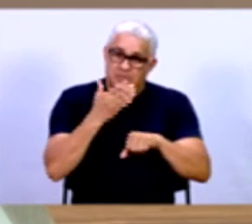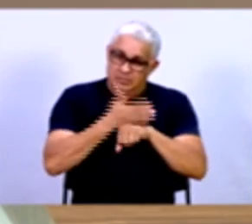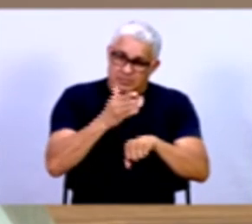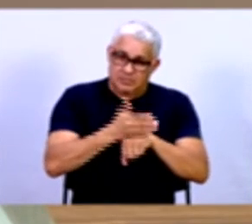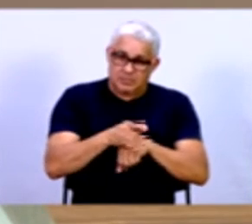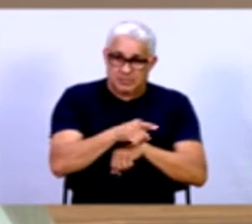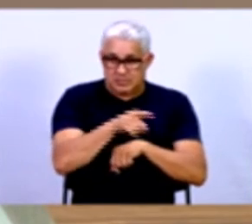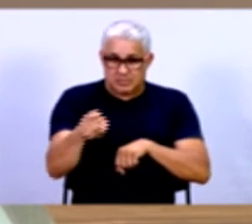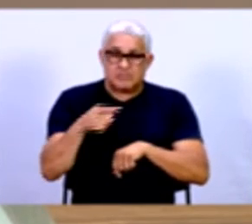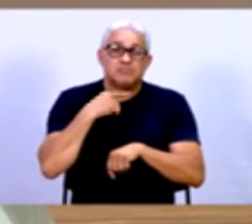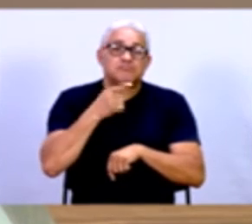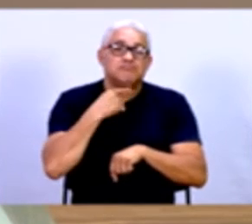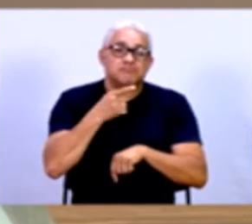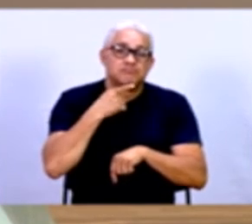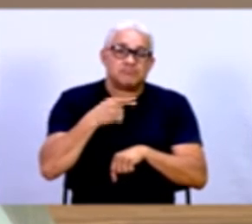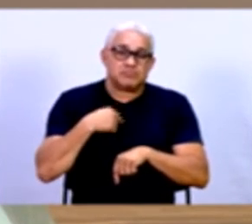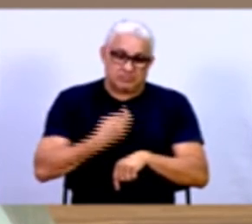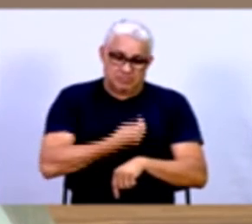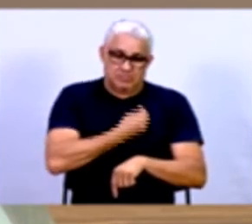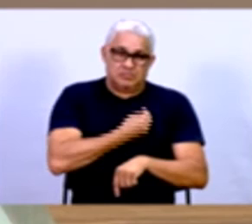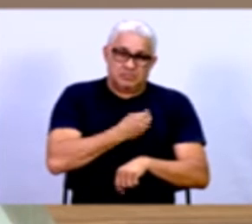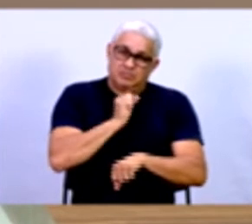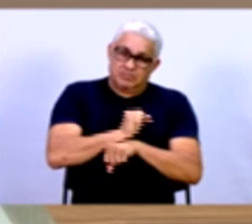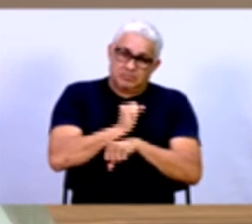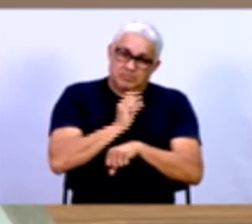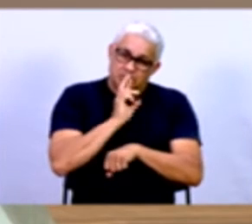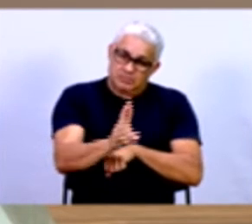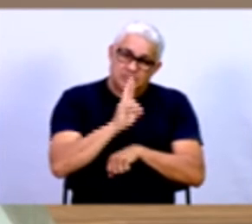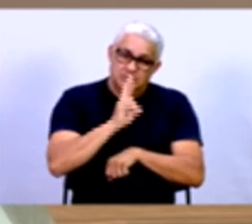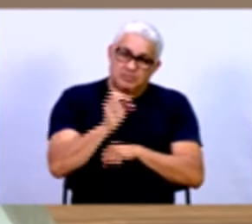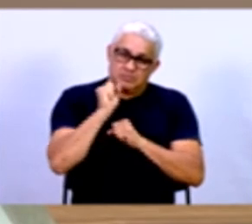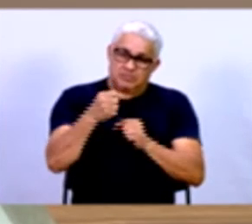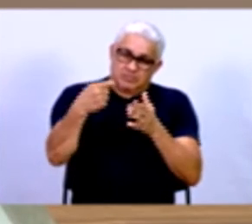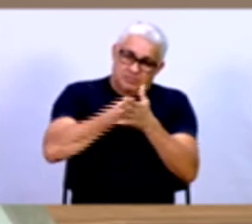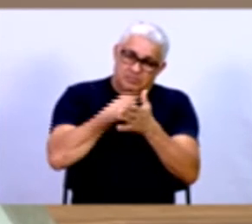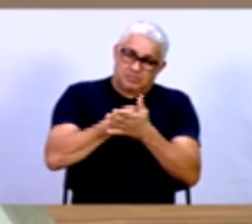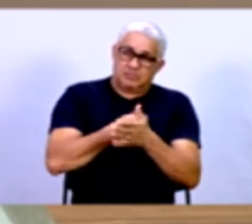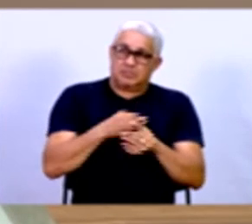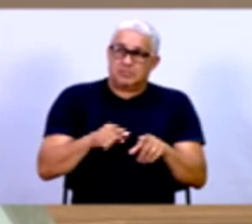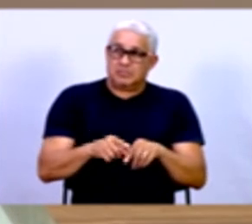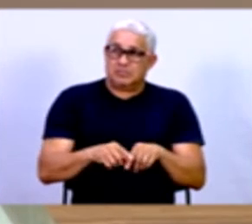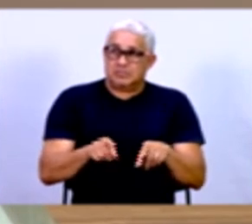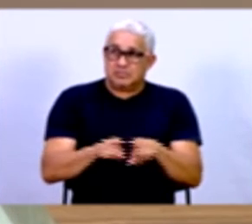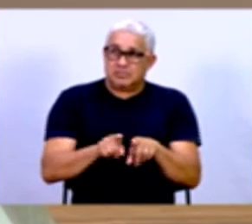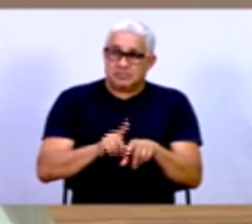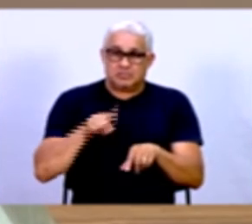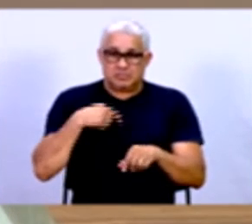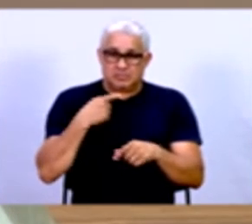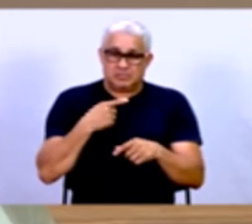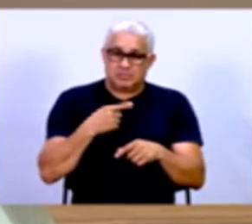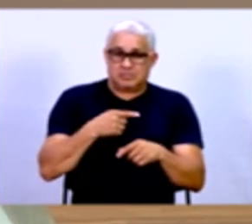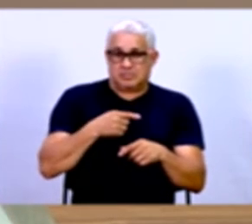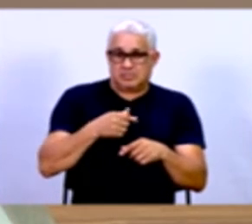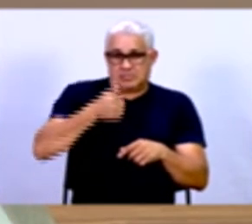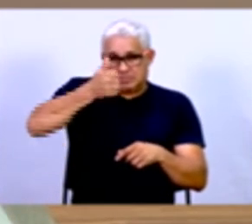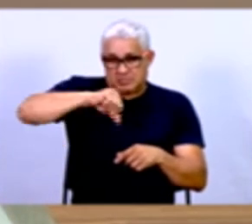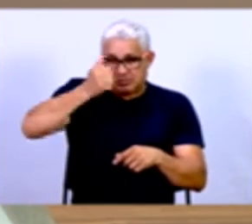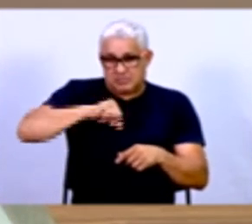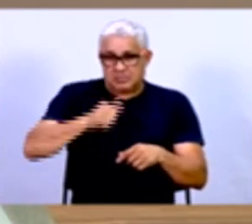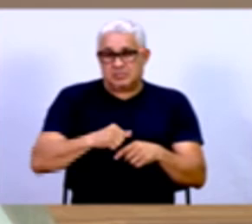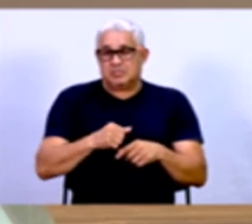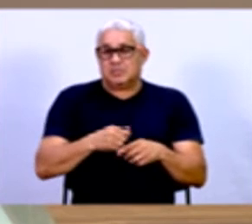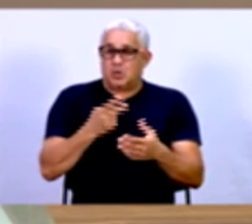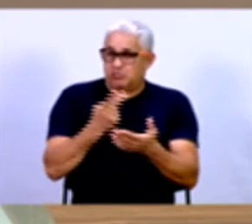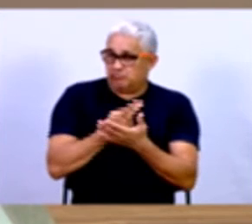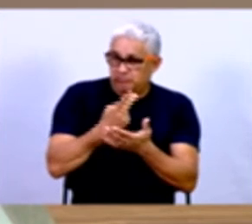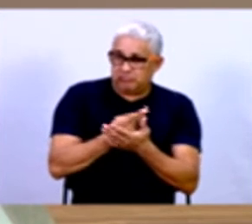prática, se vocês tiverem alguma dúvida, a gente vai estar aqui no chat, vai estar respondendo, vocês podem enviar dúvidas e depois também nas correções a gente vai corrigir essas dúvidas que vocês vão